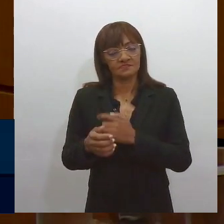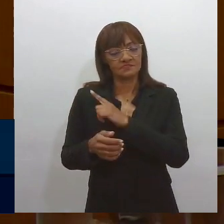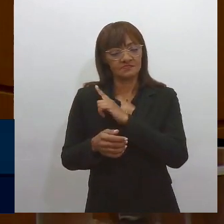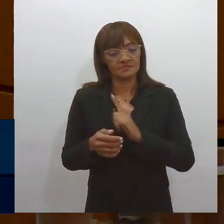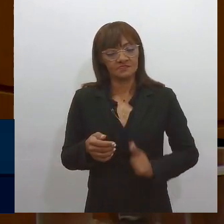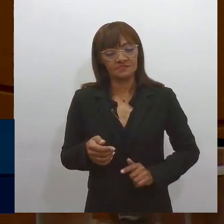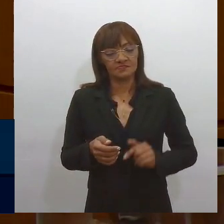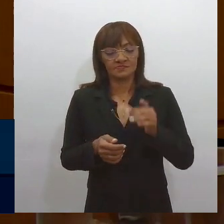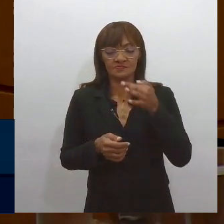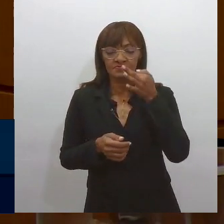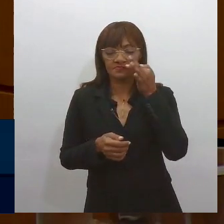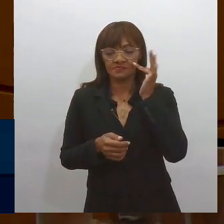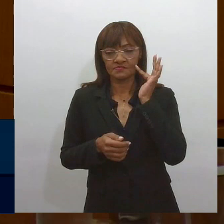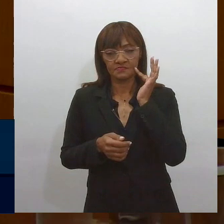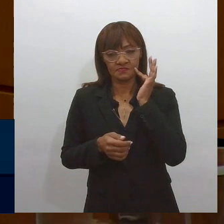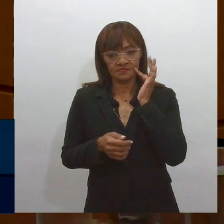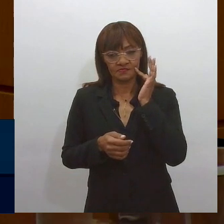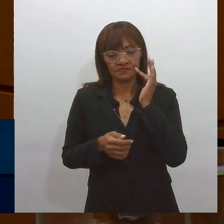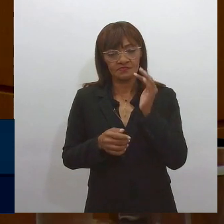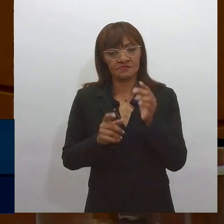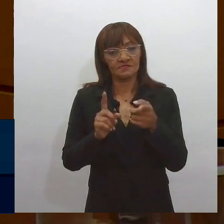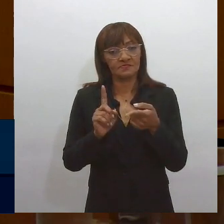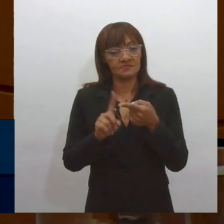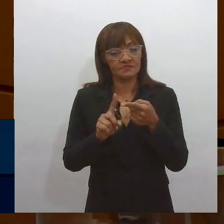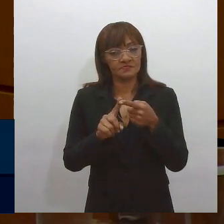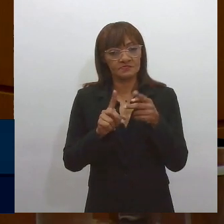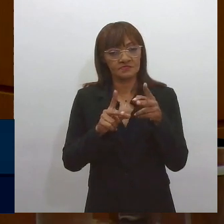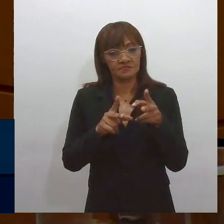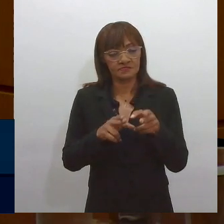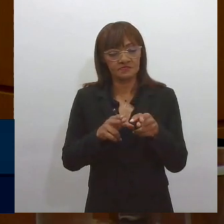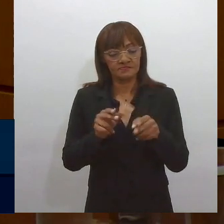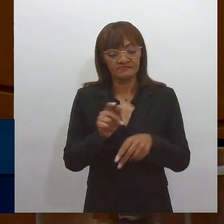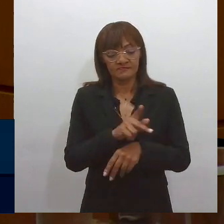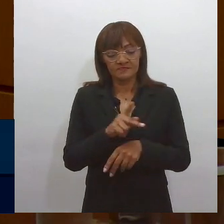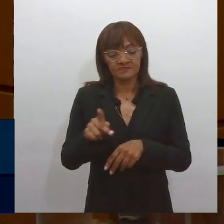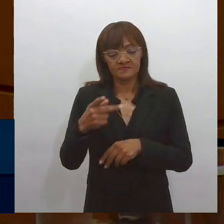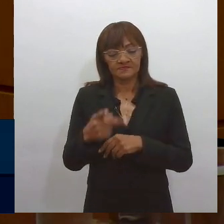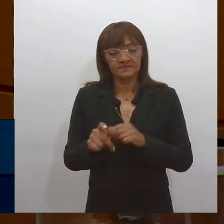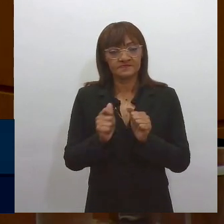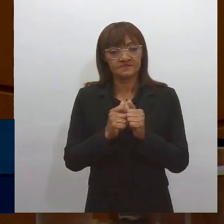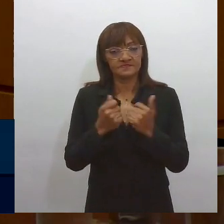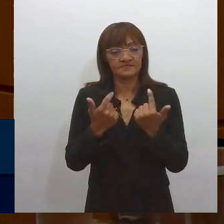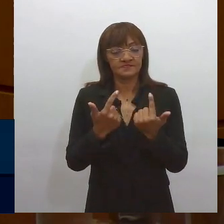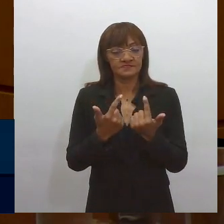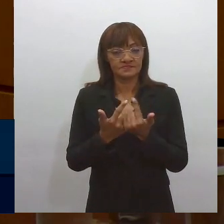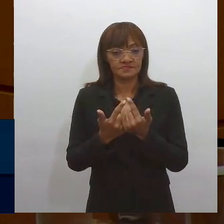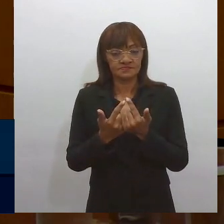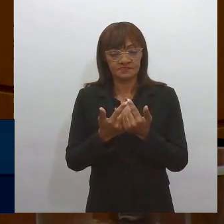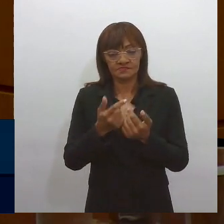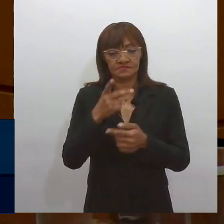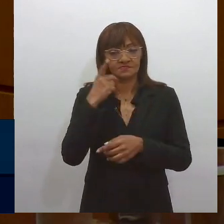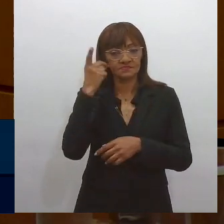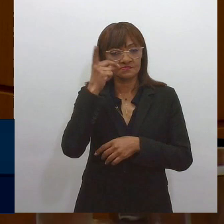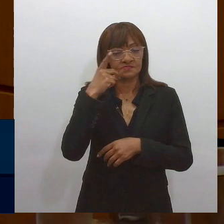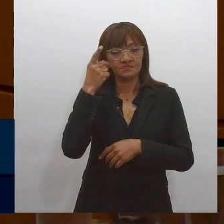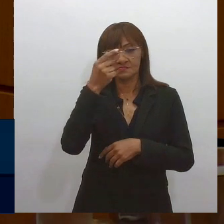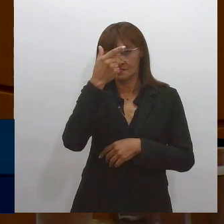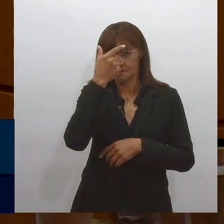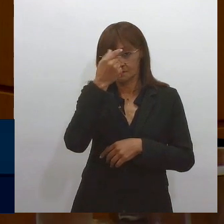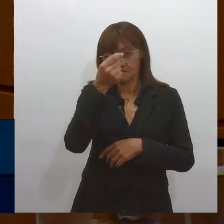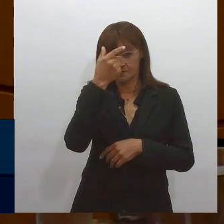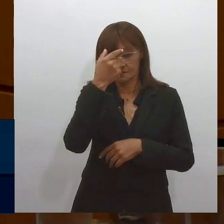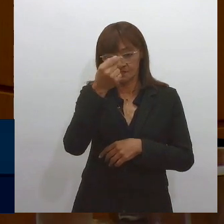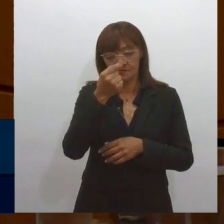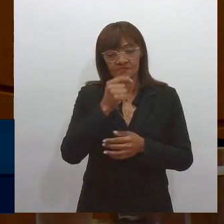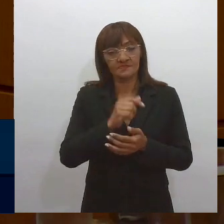também o presidente desta casa Legislativa o deputado Jeferson Andrade e a gente fica